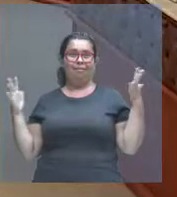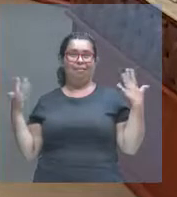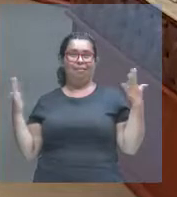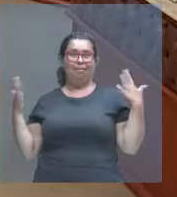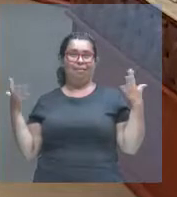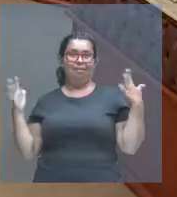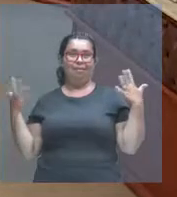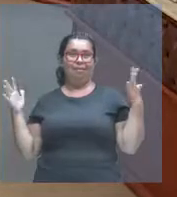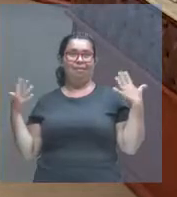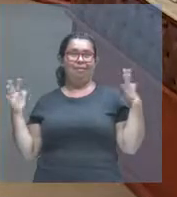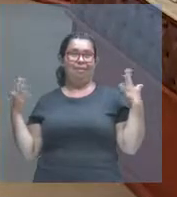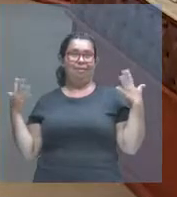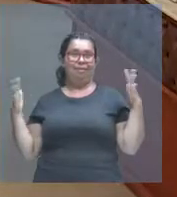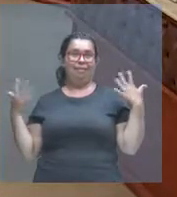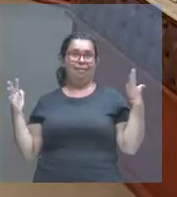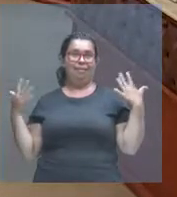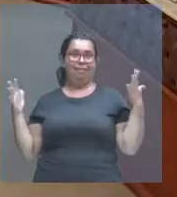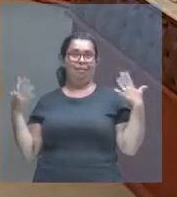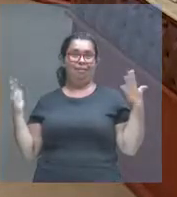Legal.